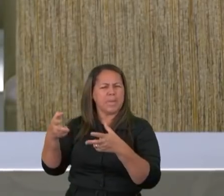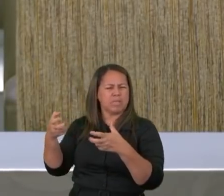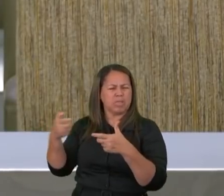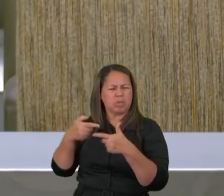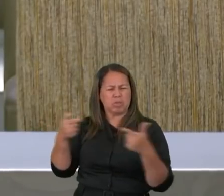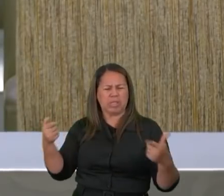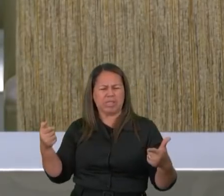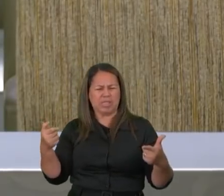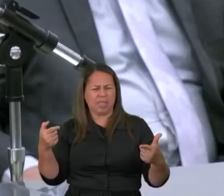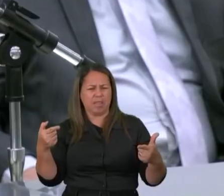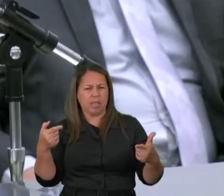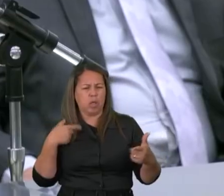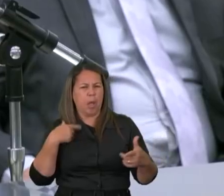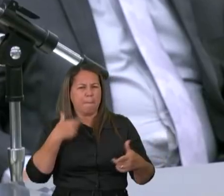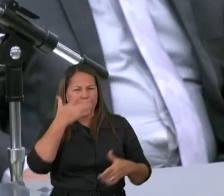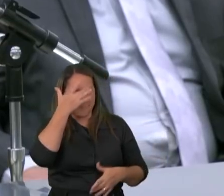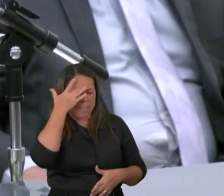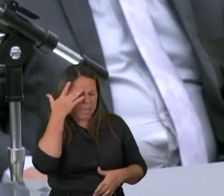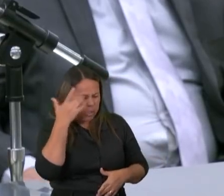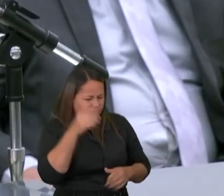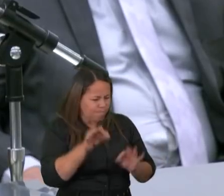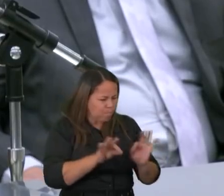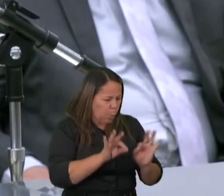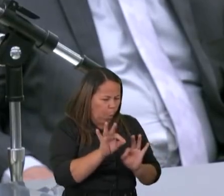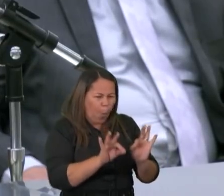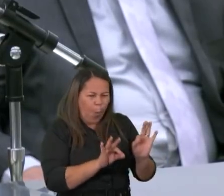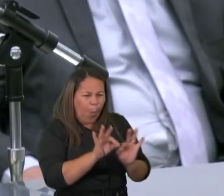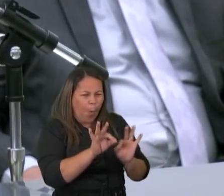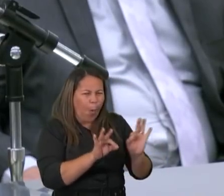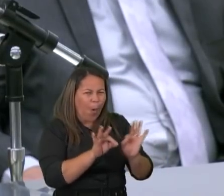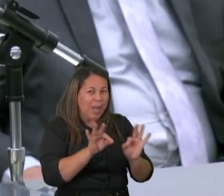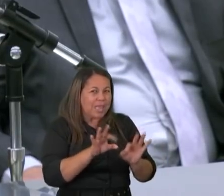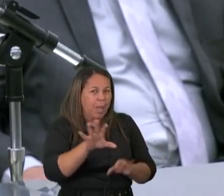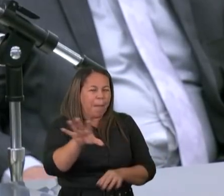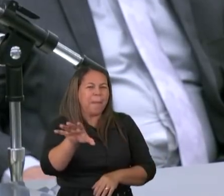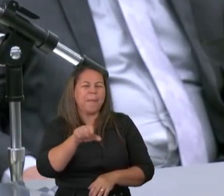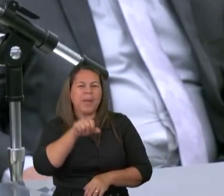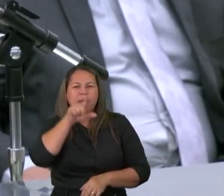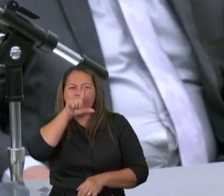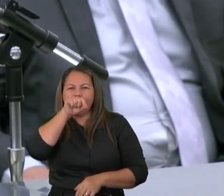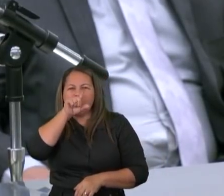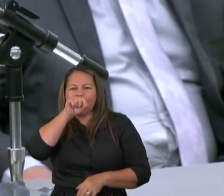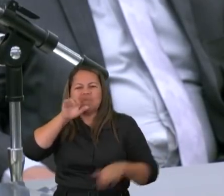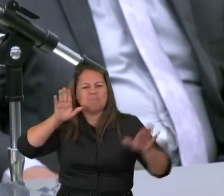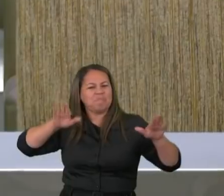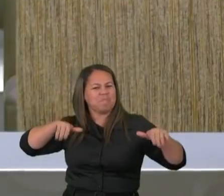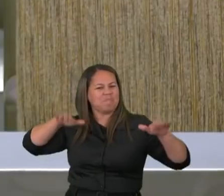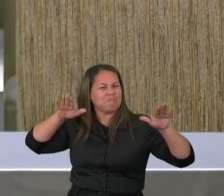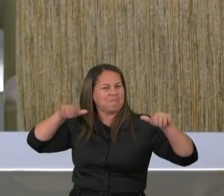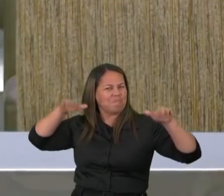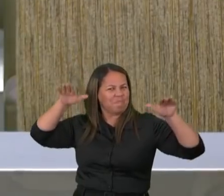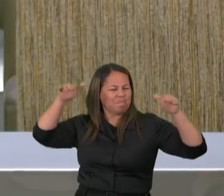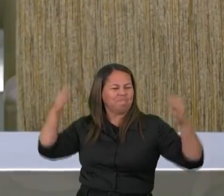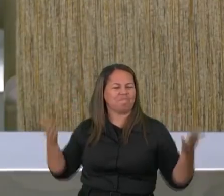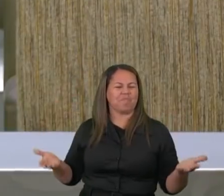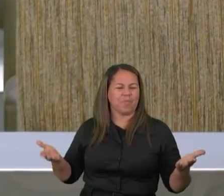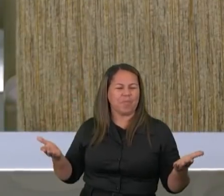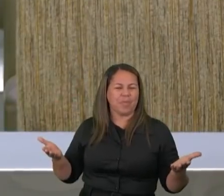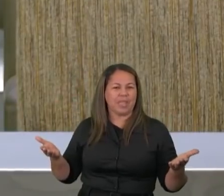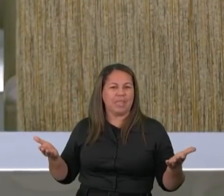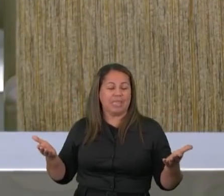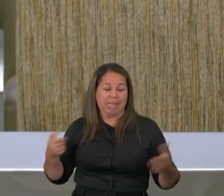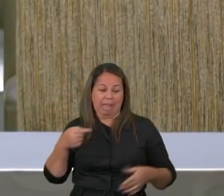O passarinheiro arma o seu laço para capturar o pássaro.